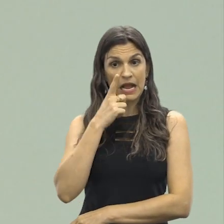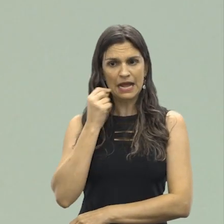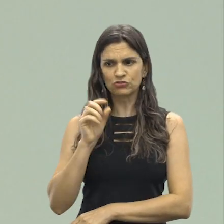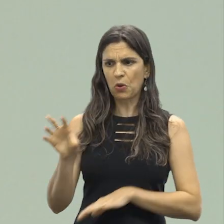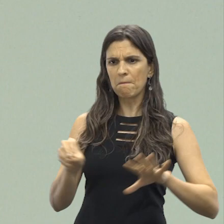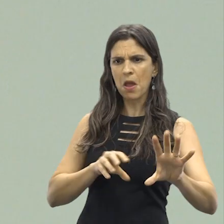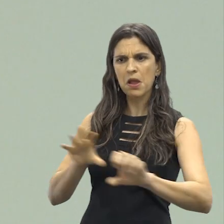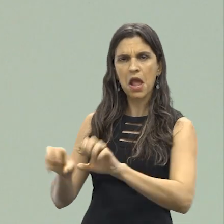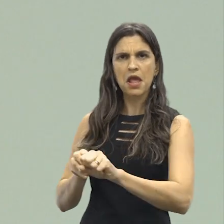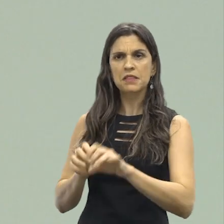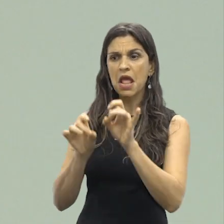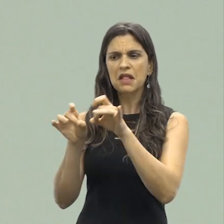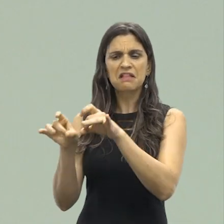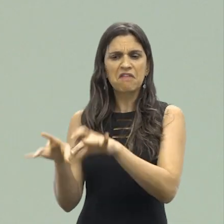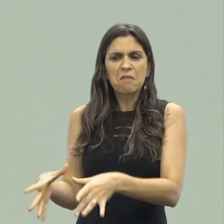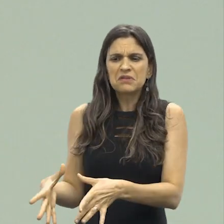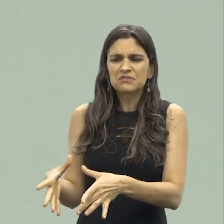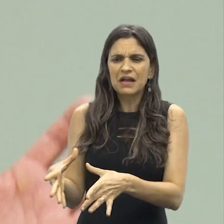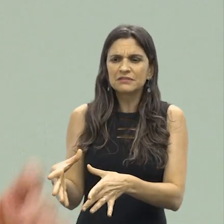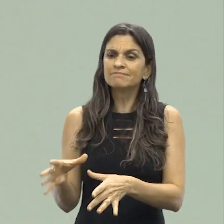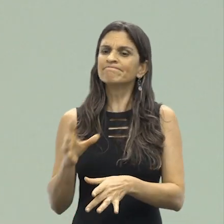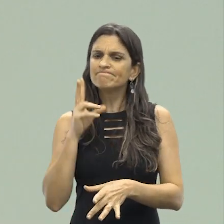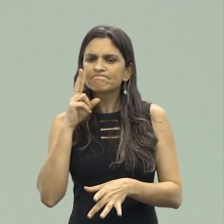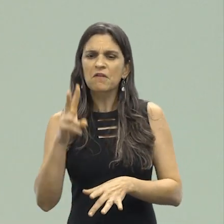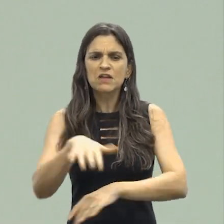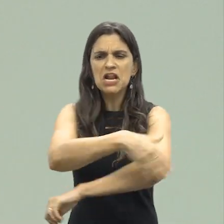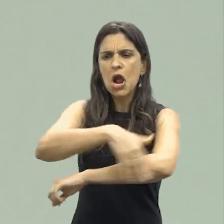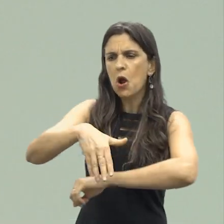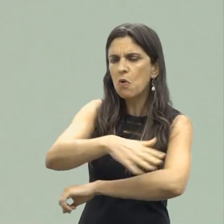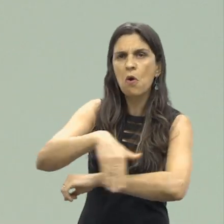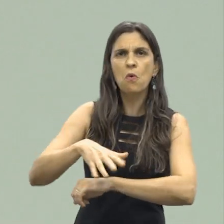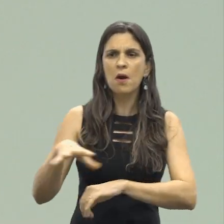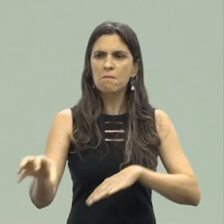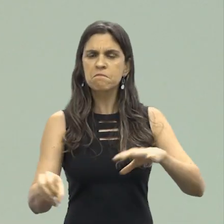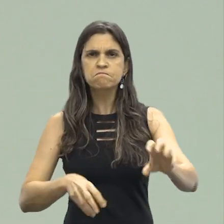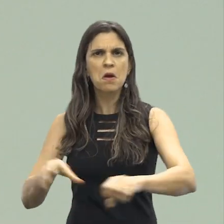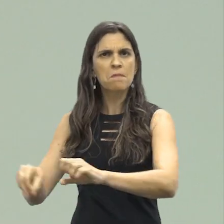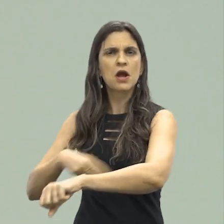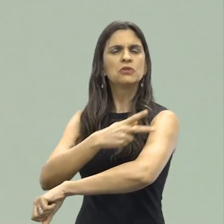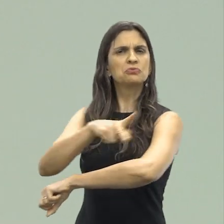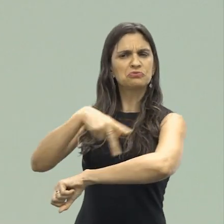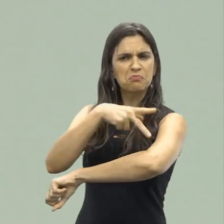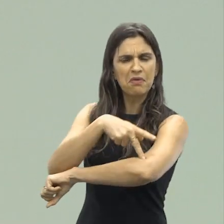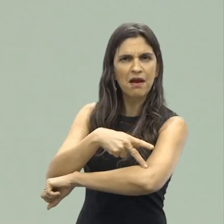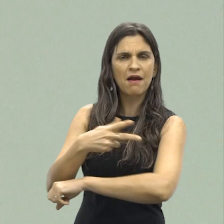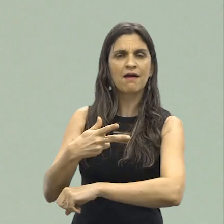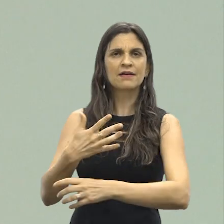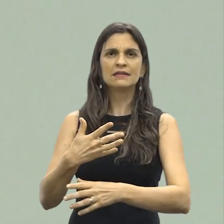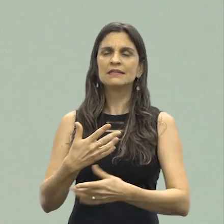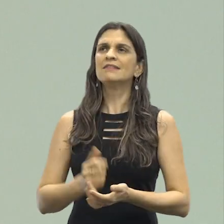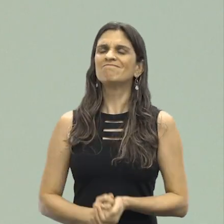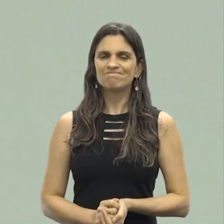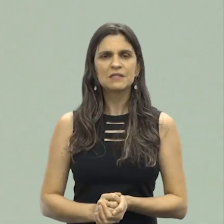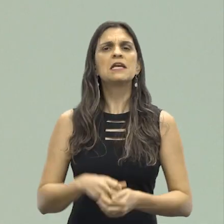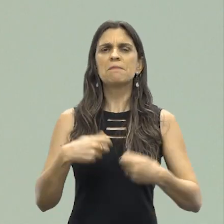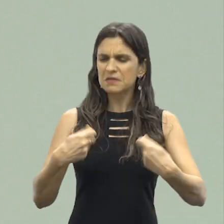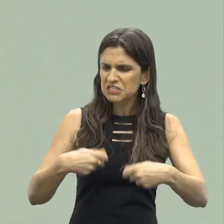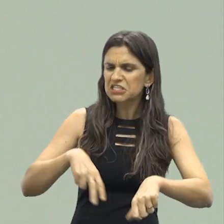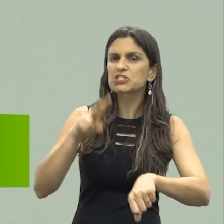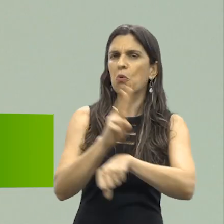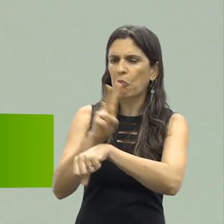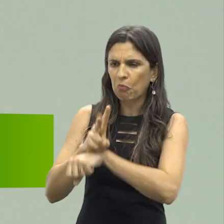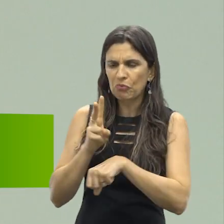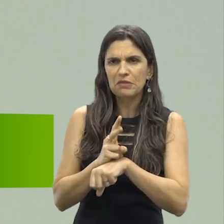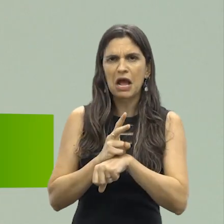abandonados. Eu os recolhi nas ruas, no Parque Jacques da Luz, é muito comum soltarem lá. E existe todo mesmo cuidado com a